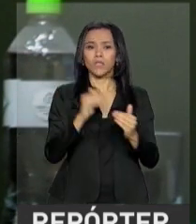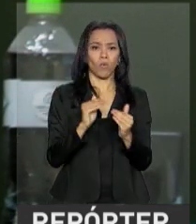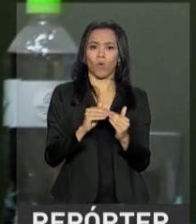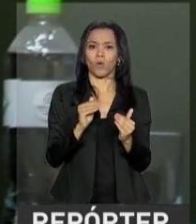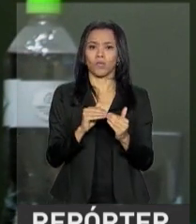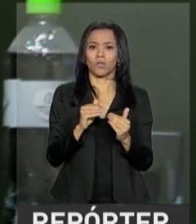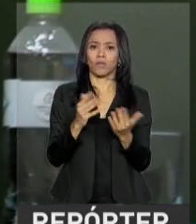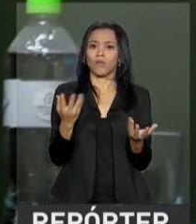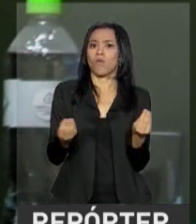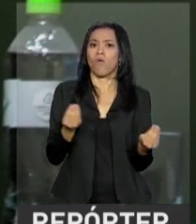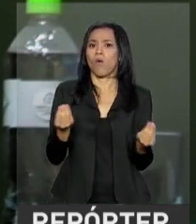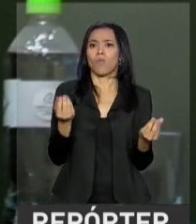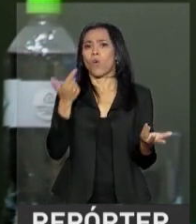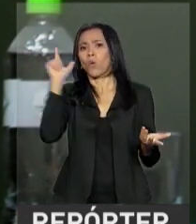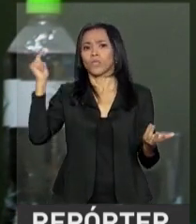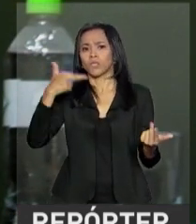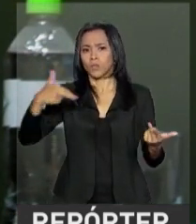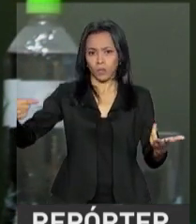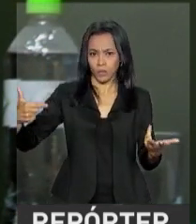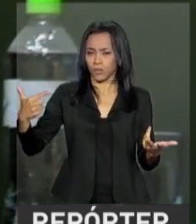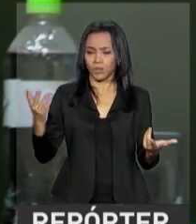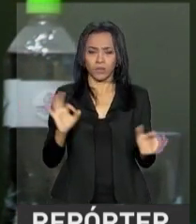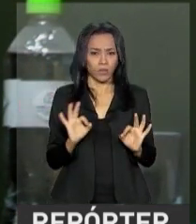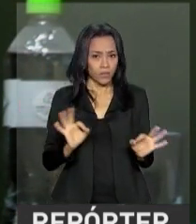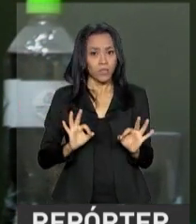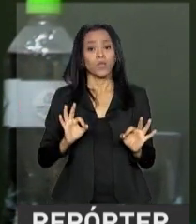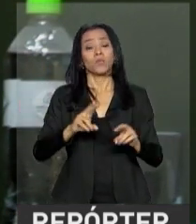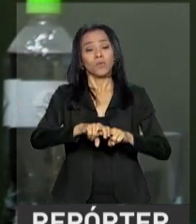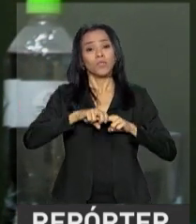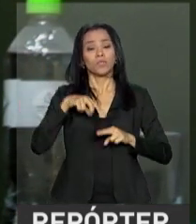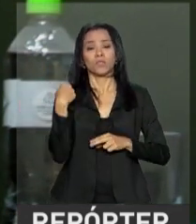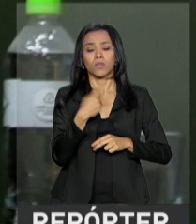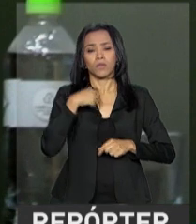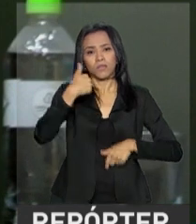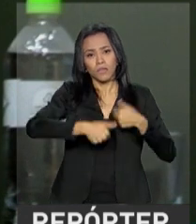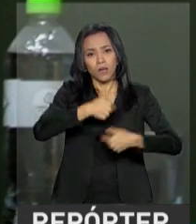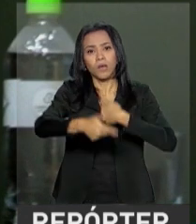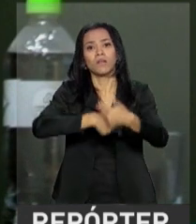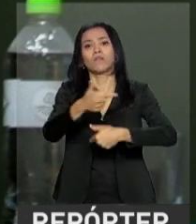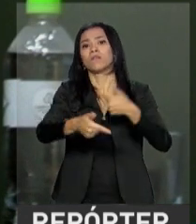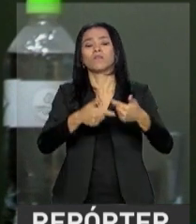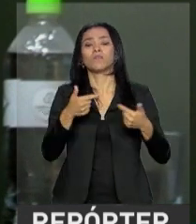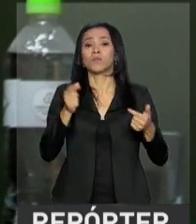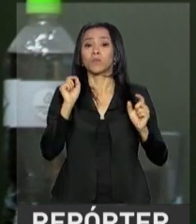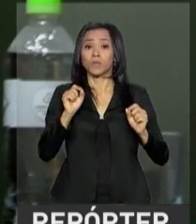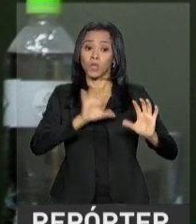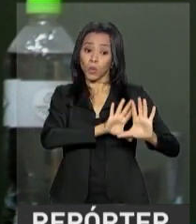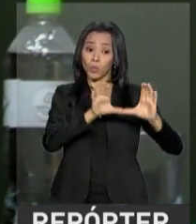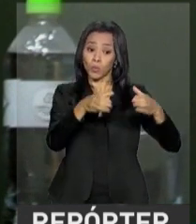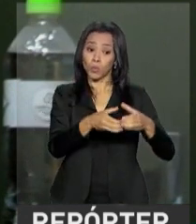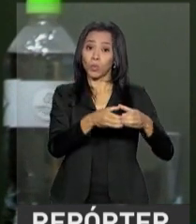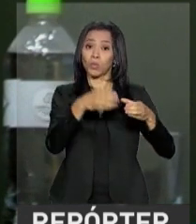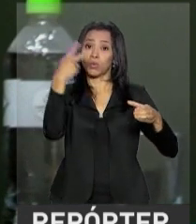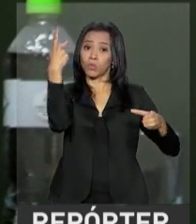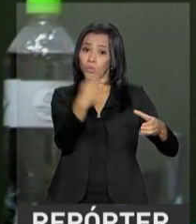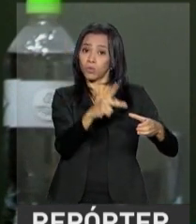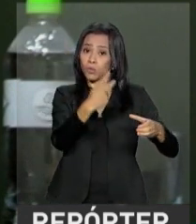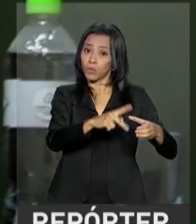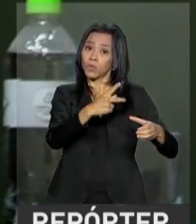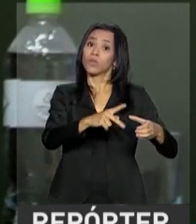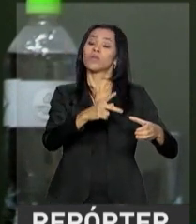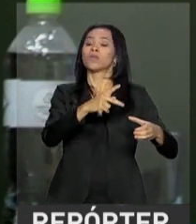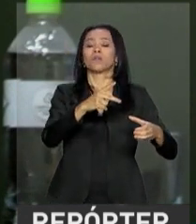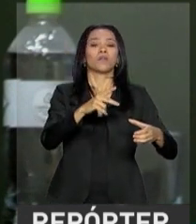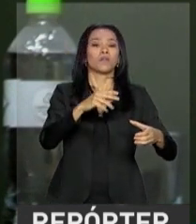à democracia. E por isso, nós trabalhamos em instâncias como o Grupo de Lima, tratando dessa